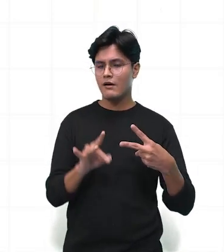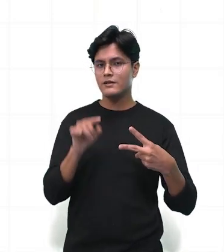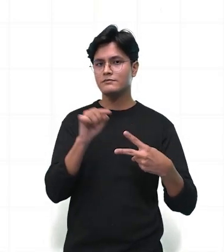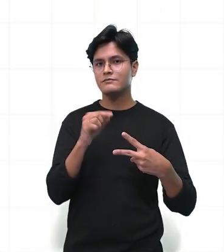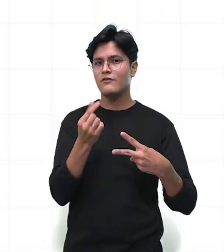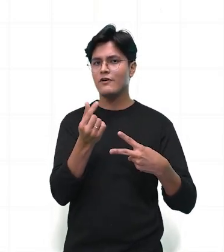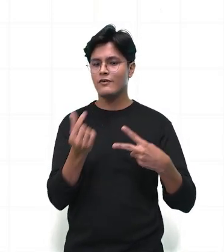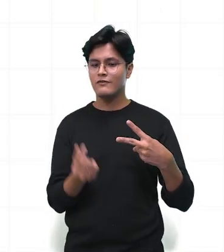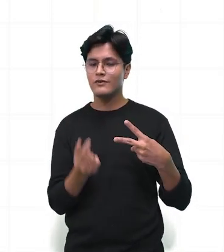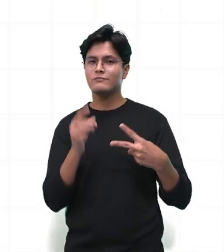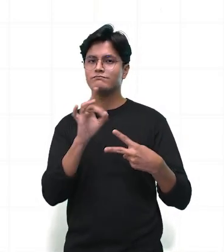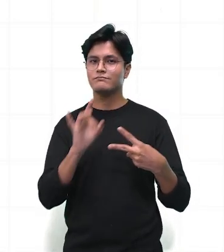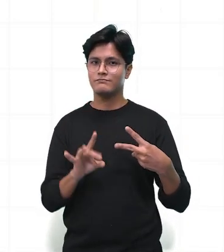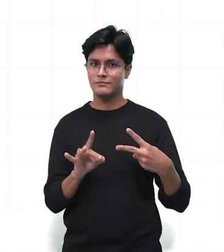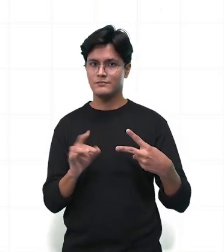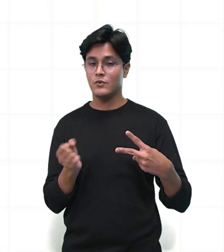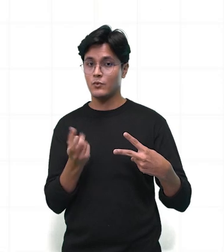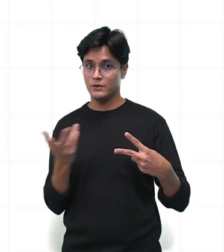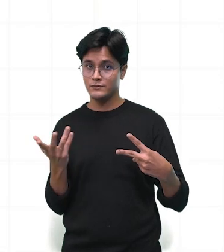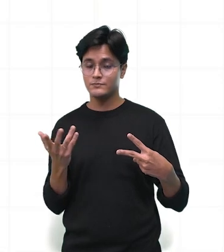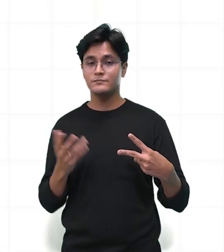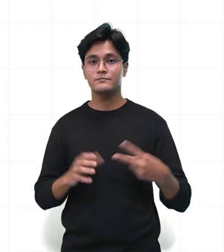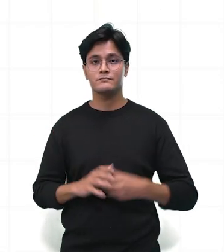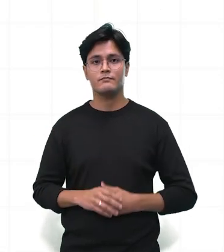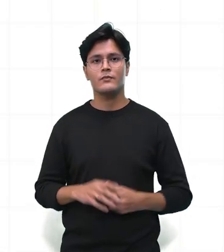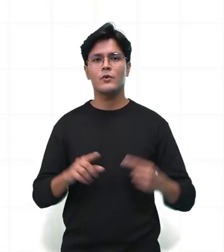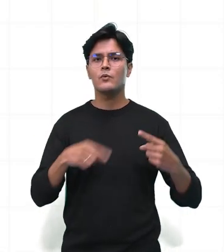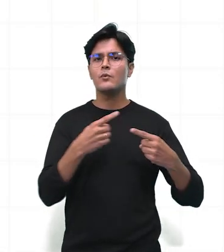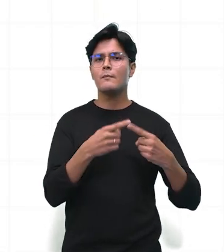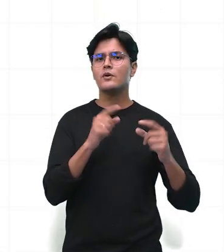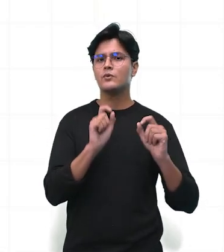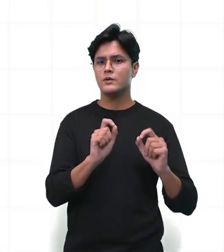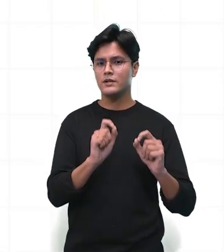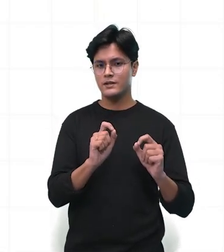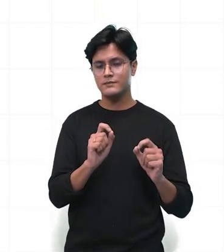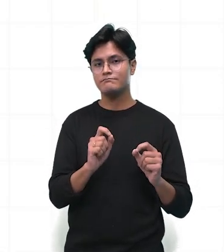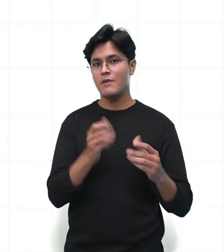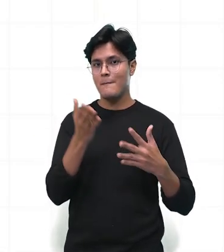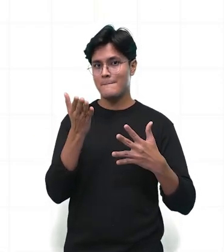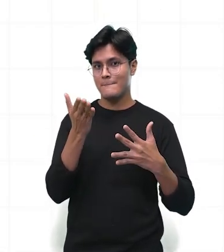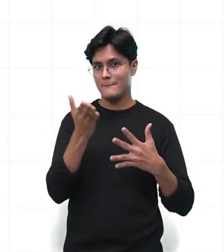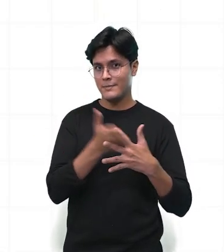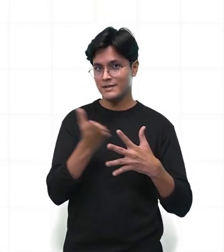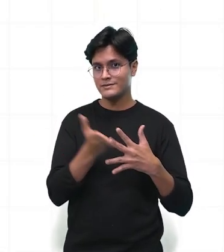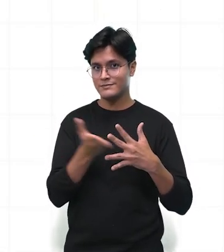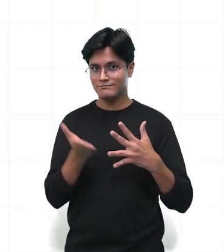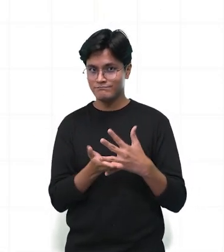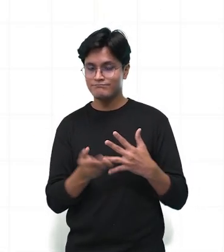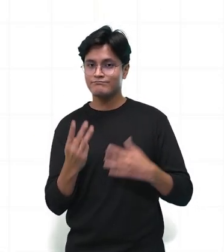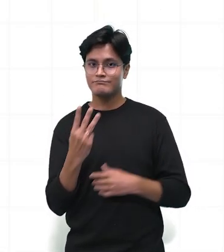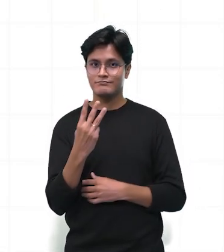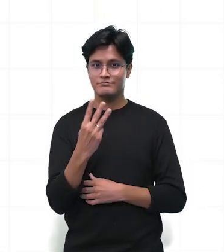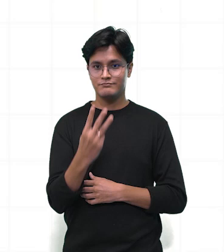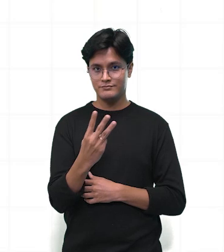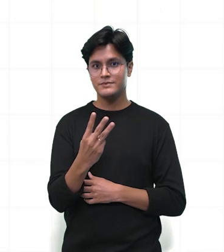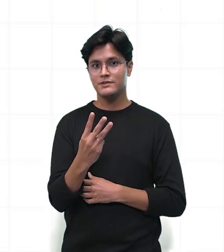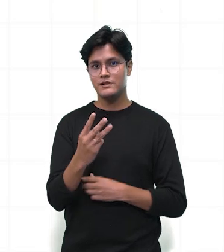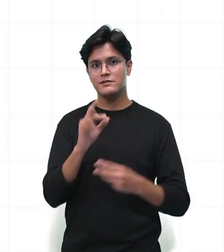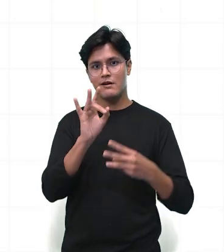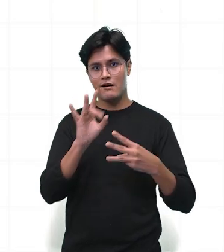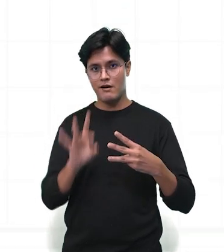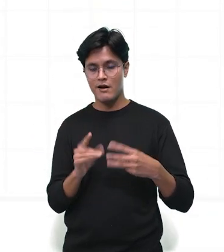veja, qual é o primeiro plano de pagamento? O primeiro plano de pagamento é esse daqui. 3 parcelinhas de